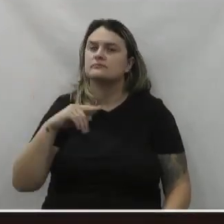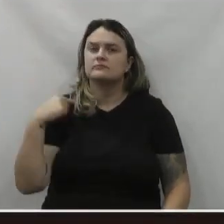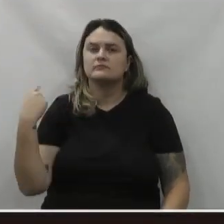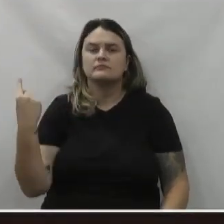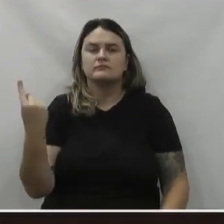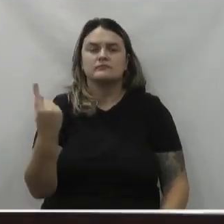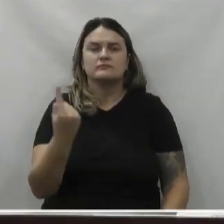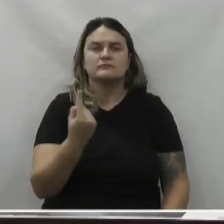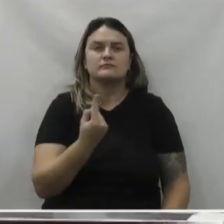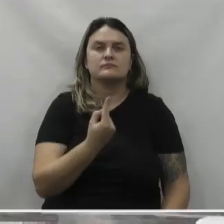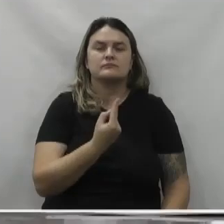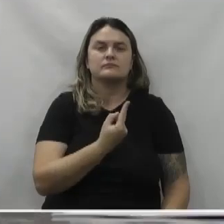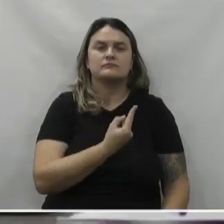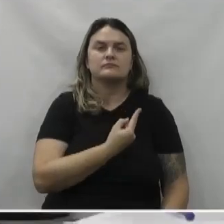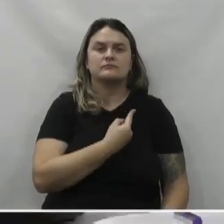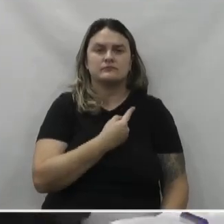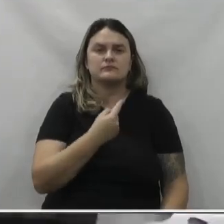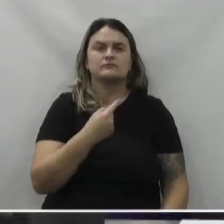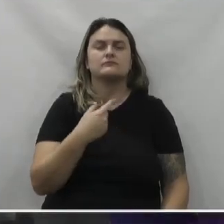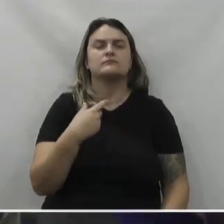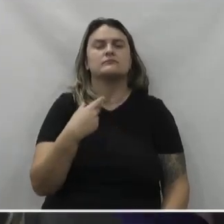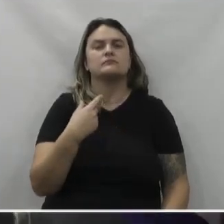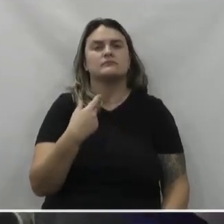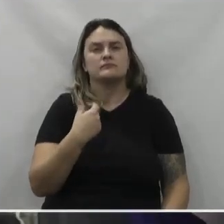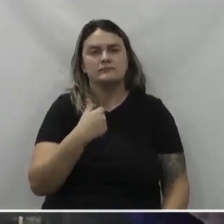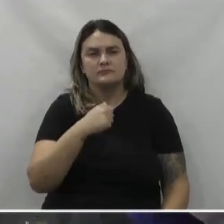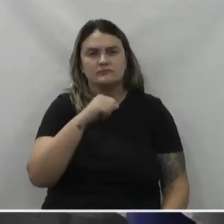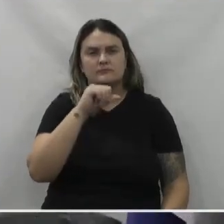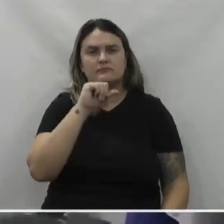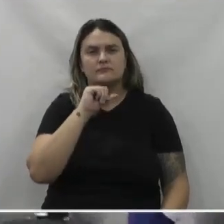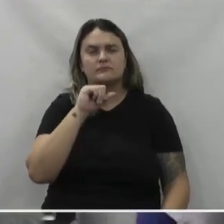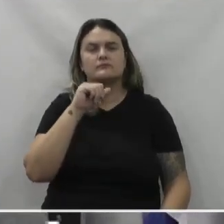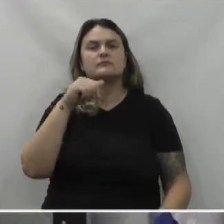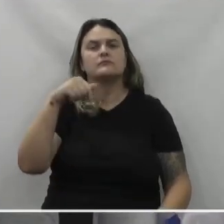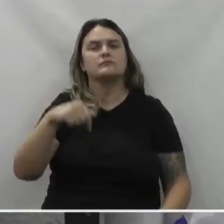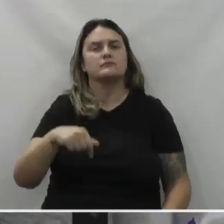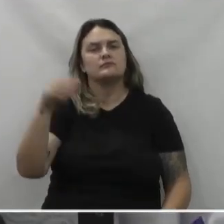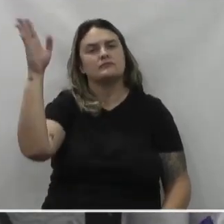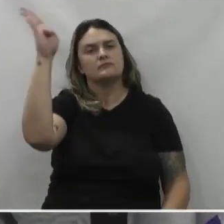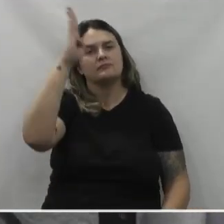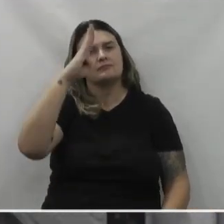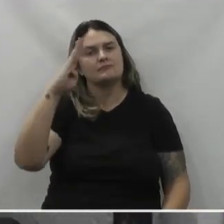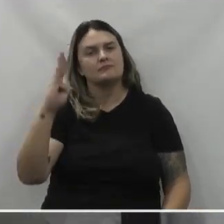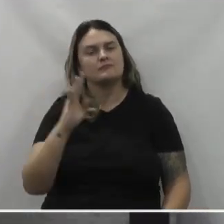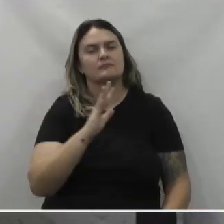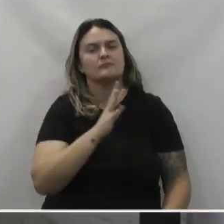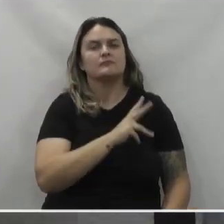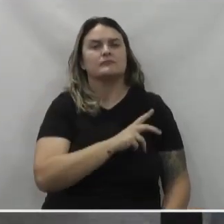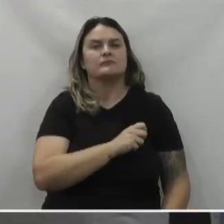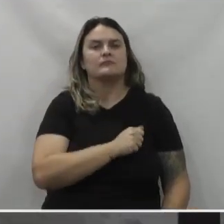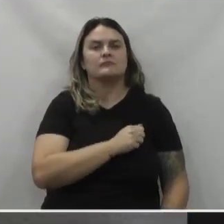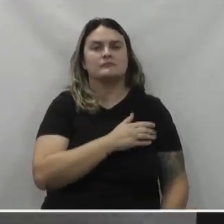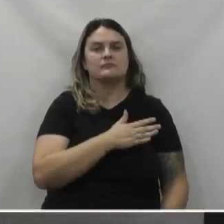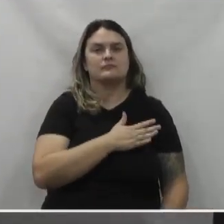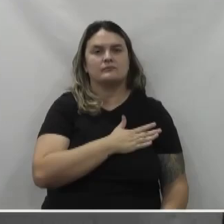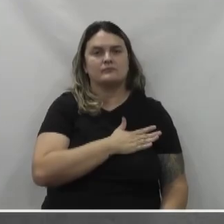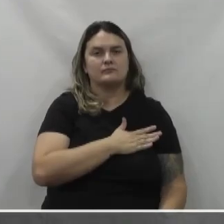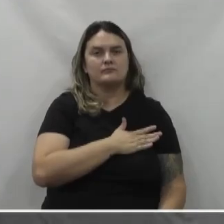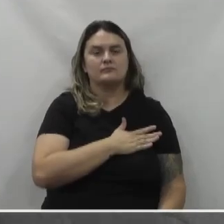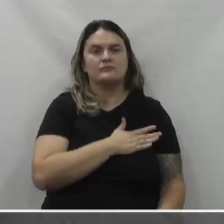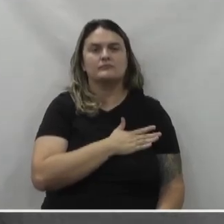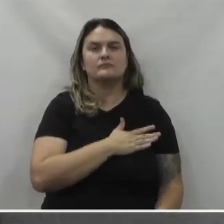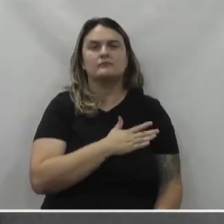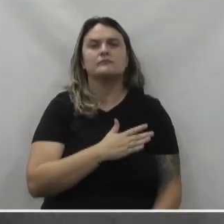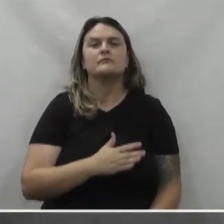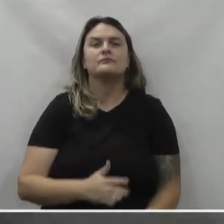a pátria amada, dos filhos desse sol reflete, pátria amada Brasil.